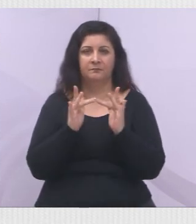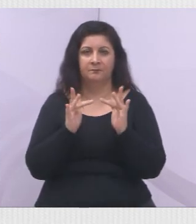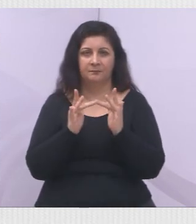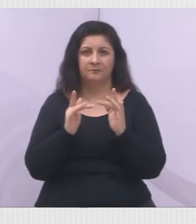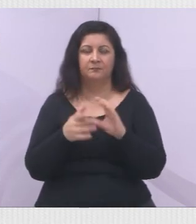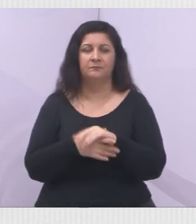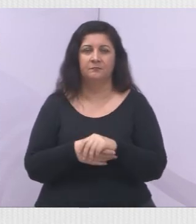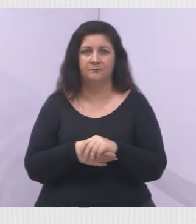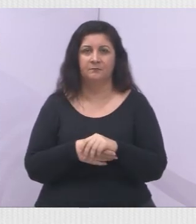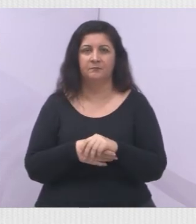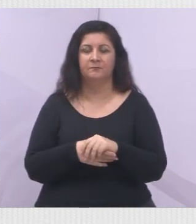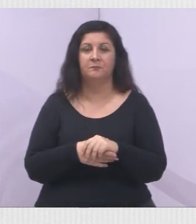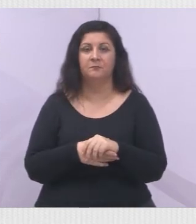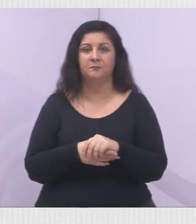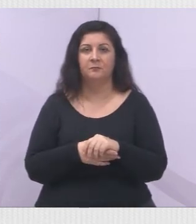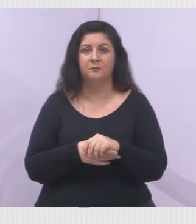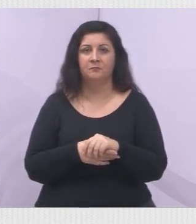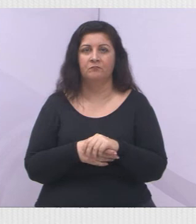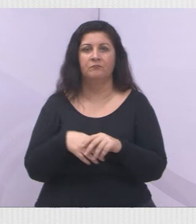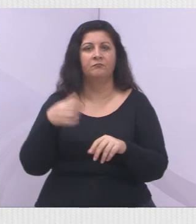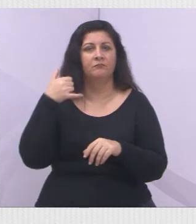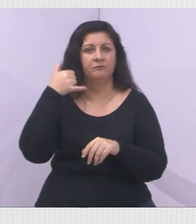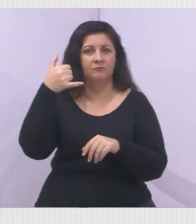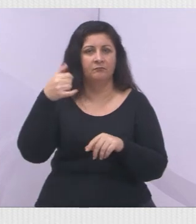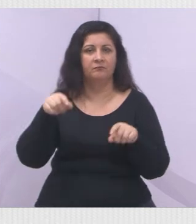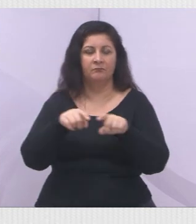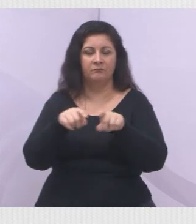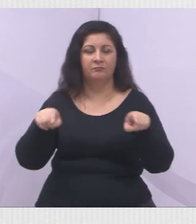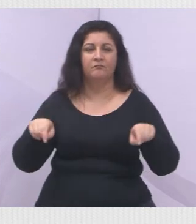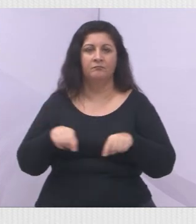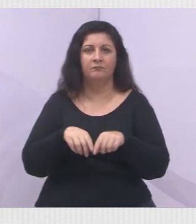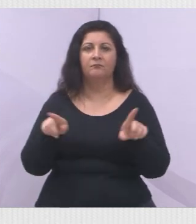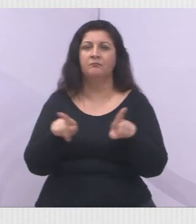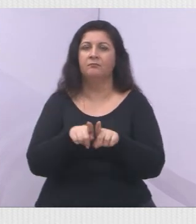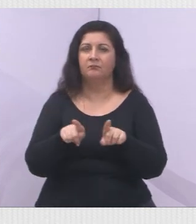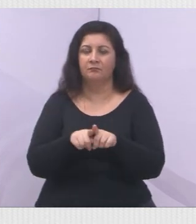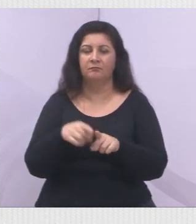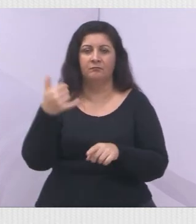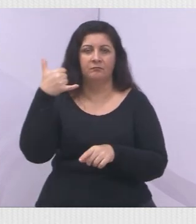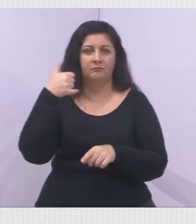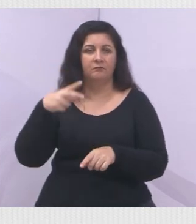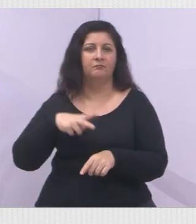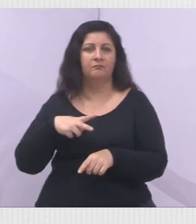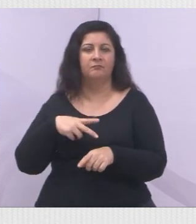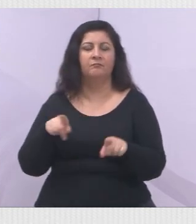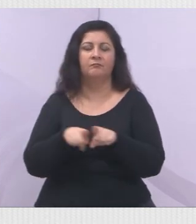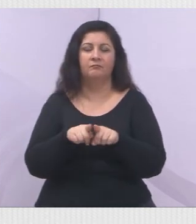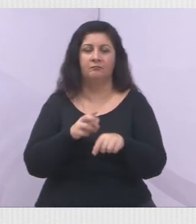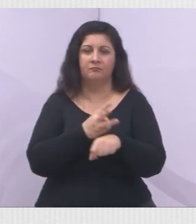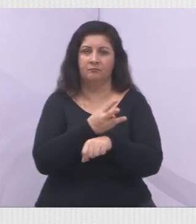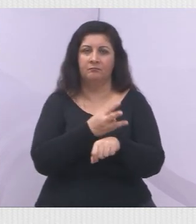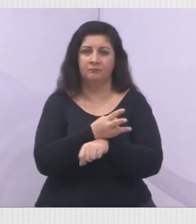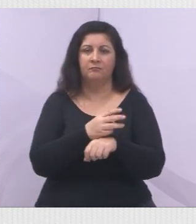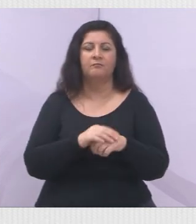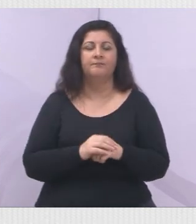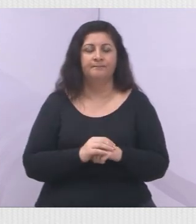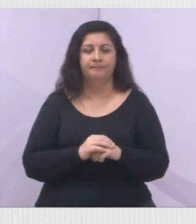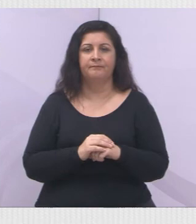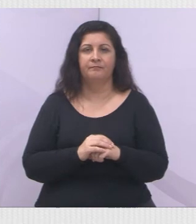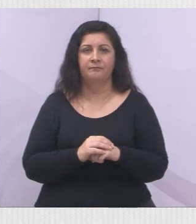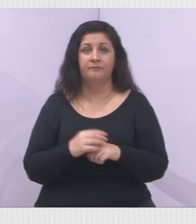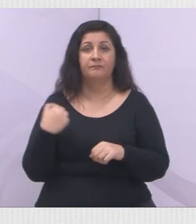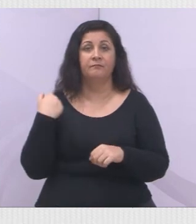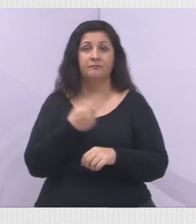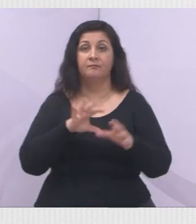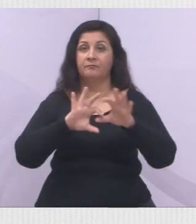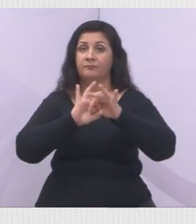Facebook, os dois Facebooks aí, também o telefone do gabinete, meu telefone particular também, que é o WhatsApp. Fique à vontade, estaremos aí a